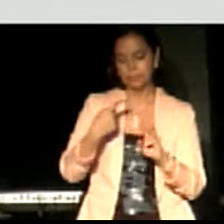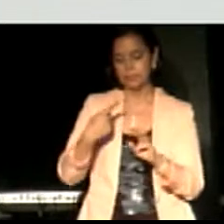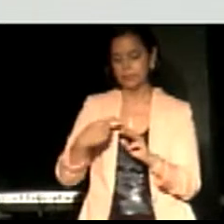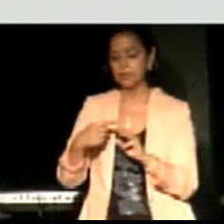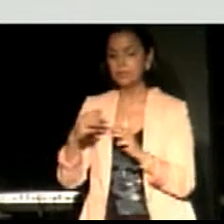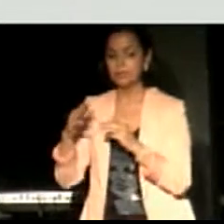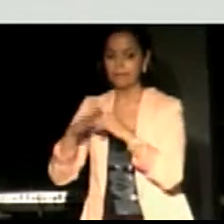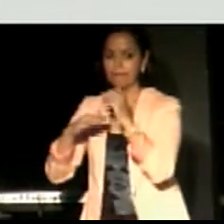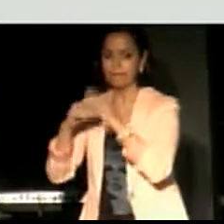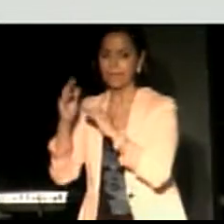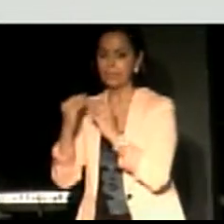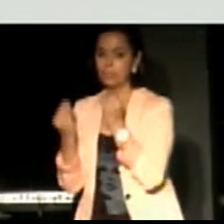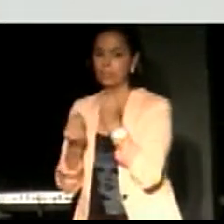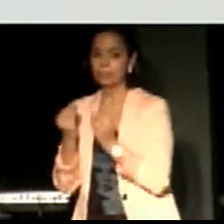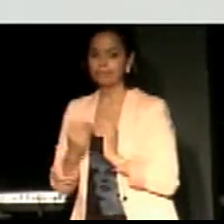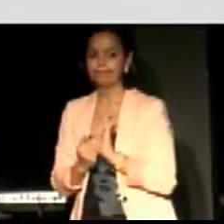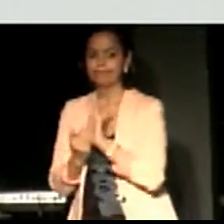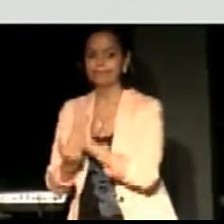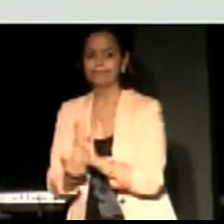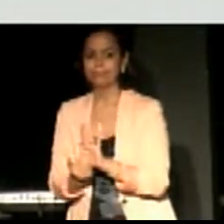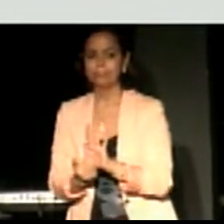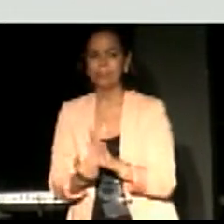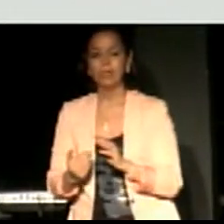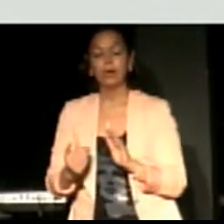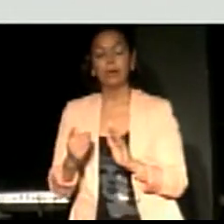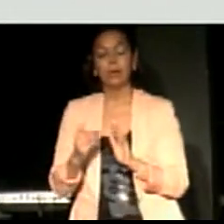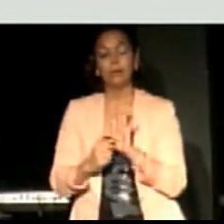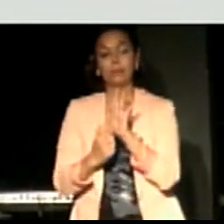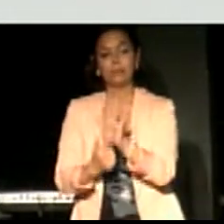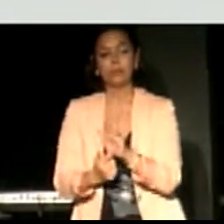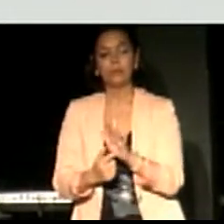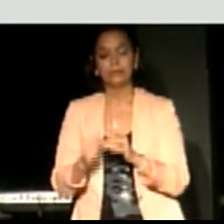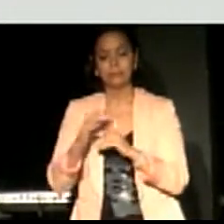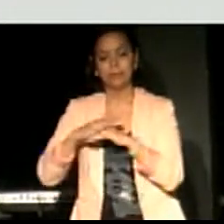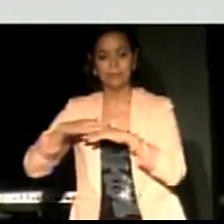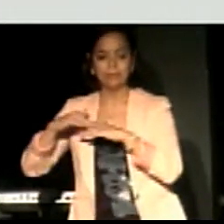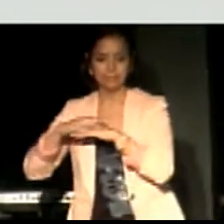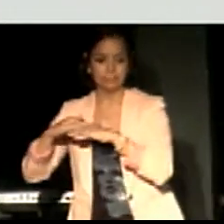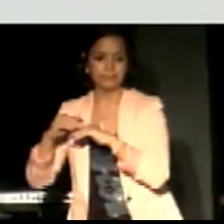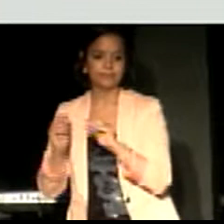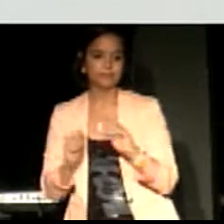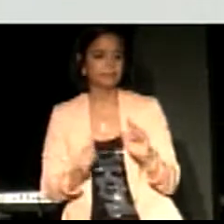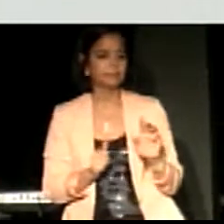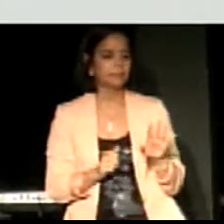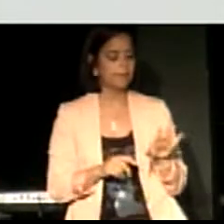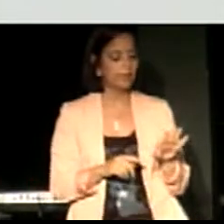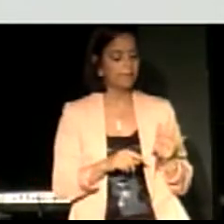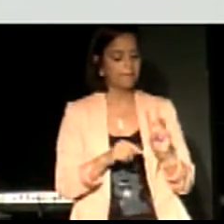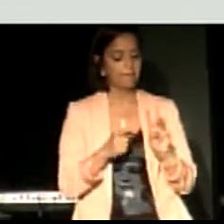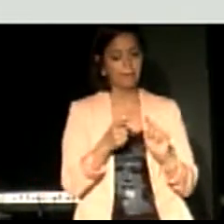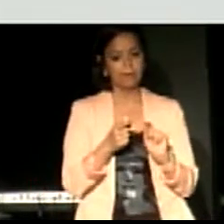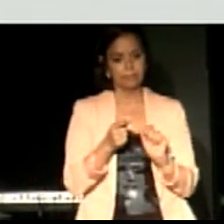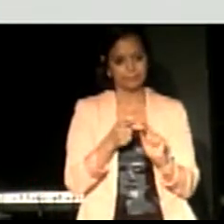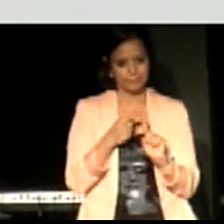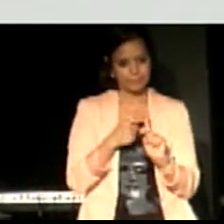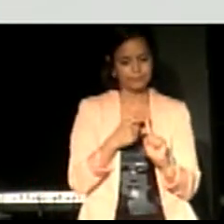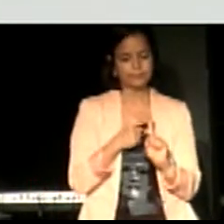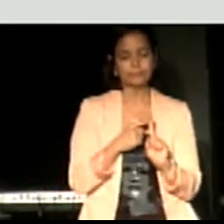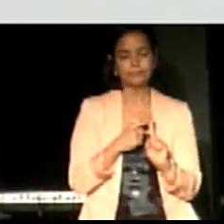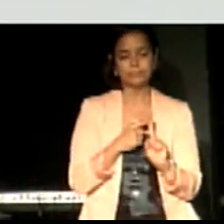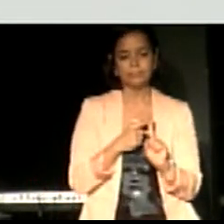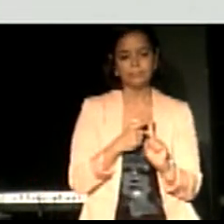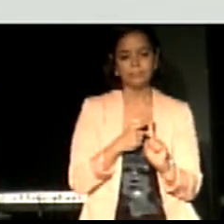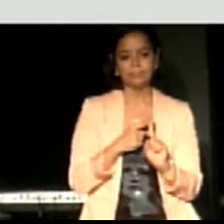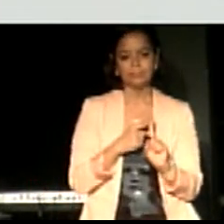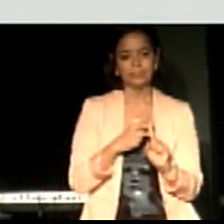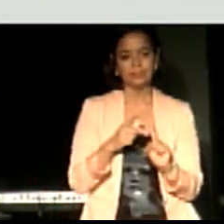E, finalmente, a promessa envolvendo a mansidão. Nesse primeiro problema, na